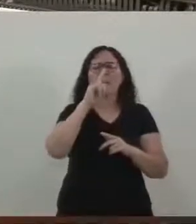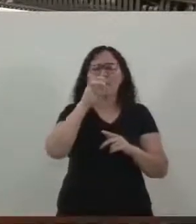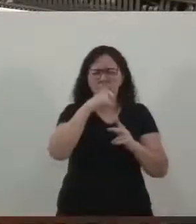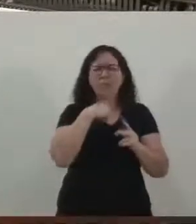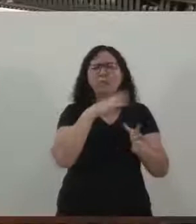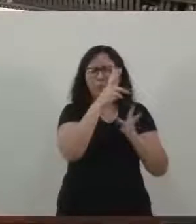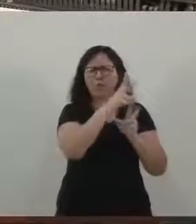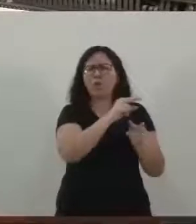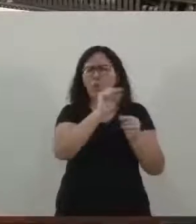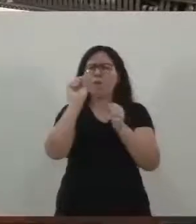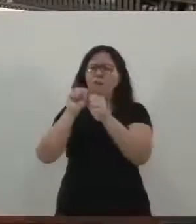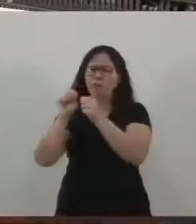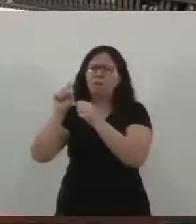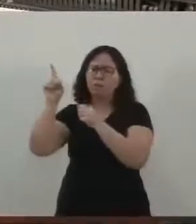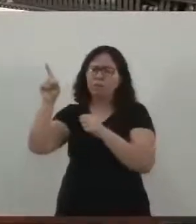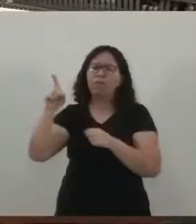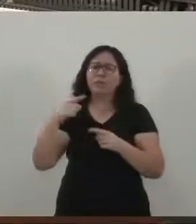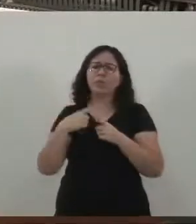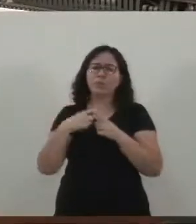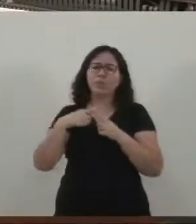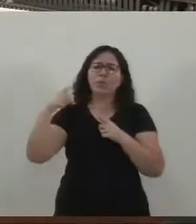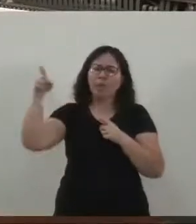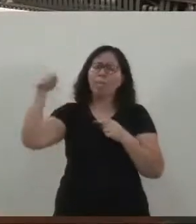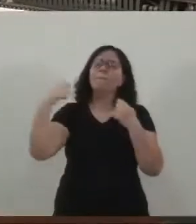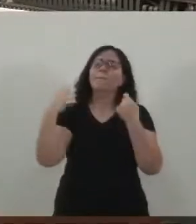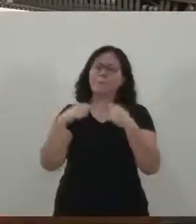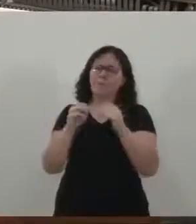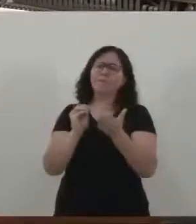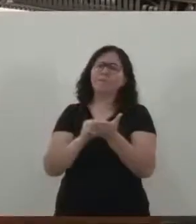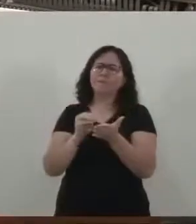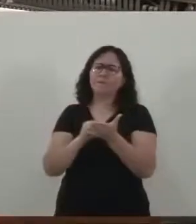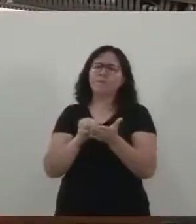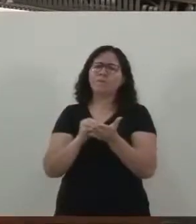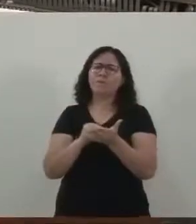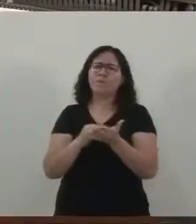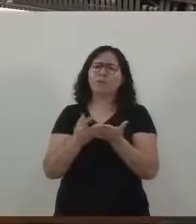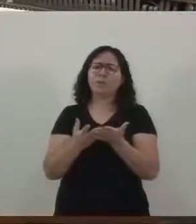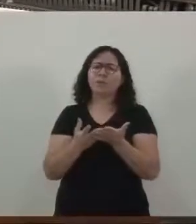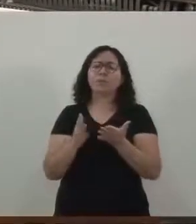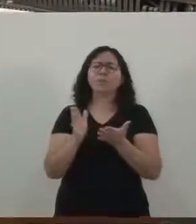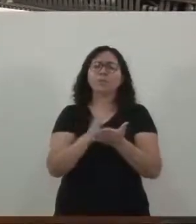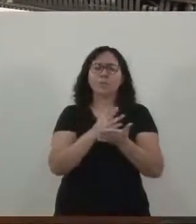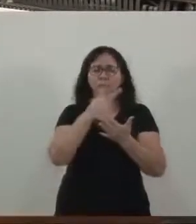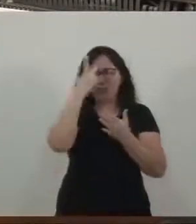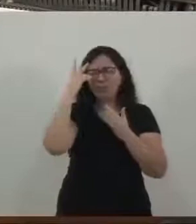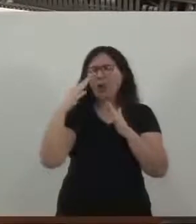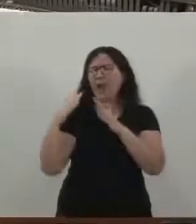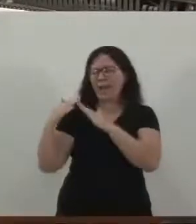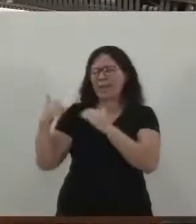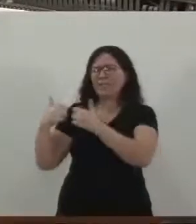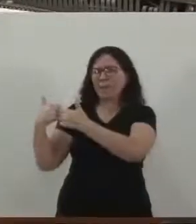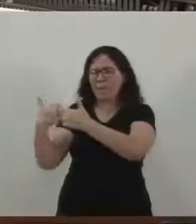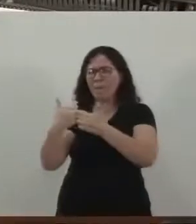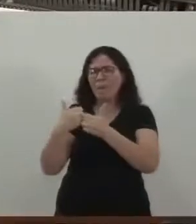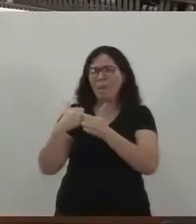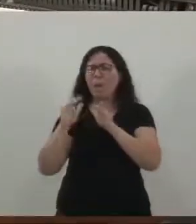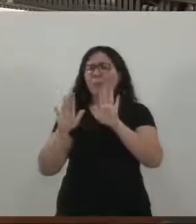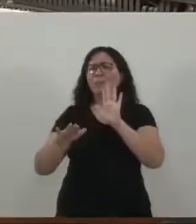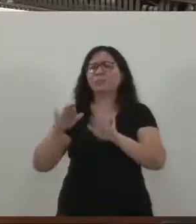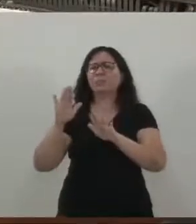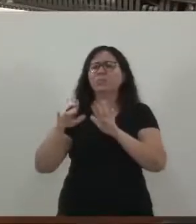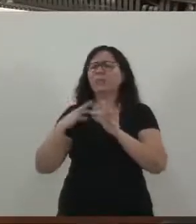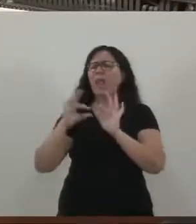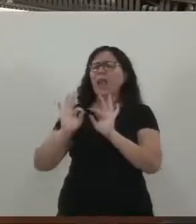trabalhando, pautando esse tema, porque o Jardim Três Irmãos merece, embora as pessoas residam próximos ali, mas alguns acabam,